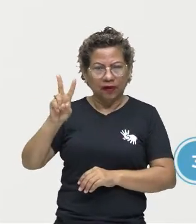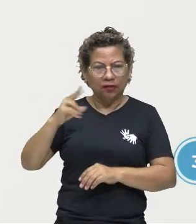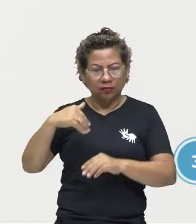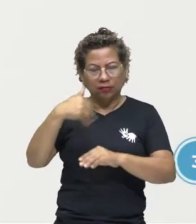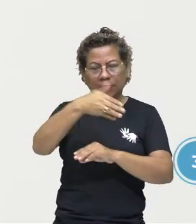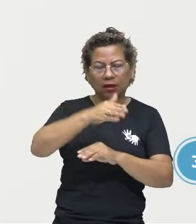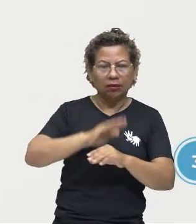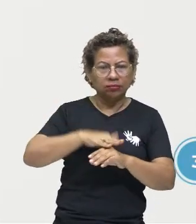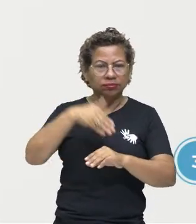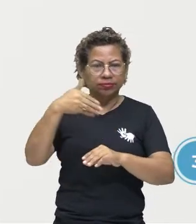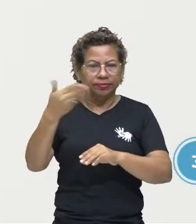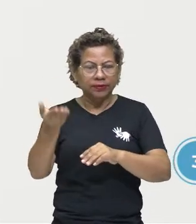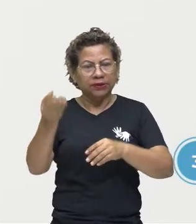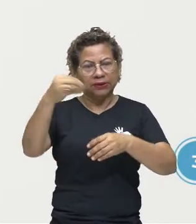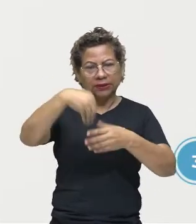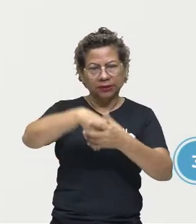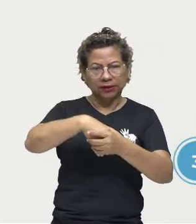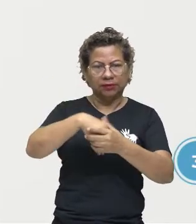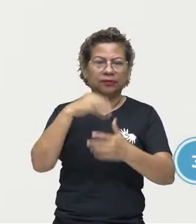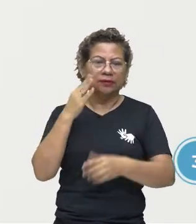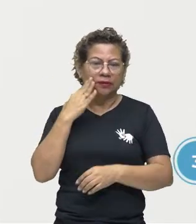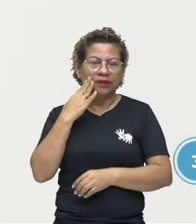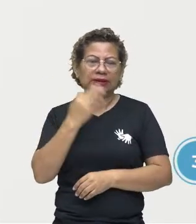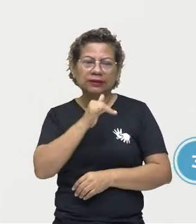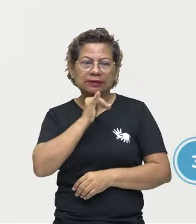Por exemplo,